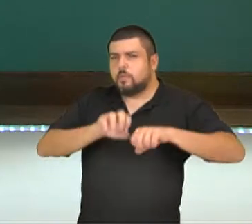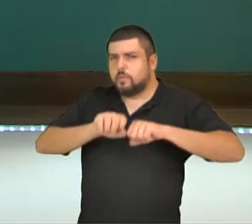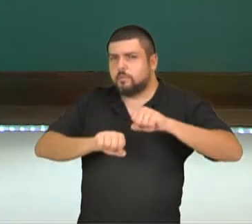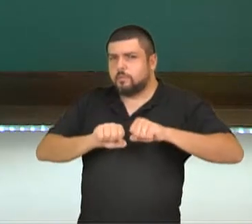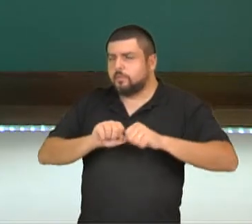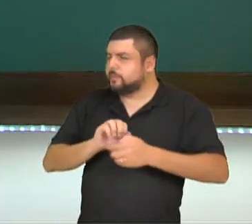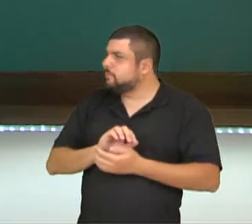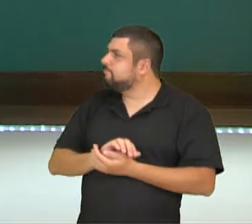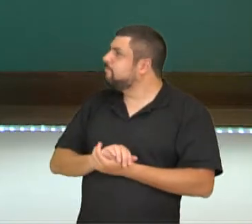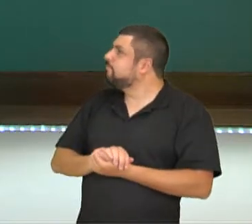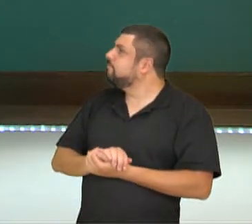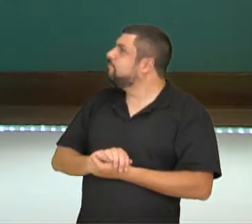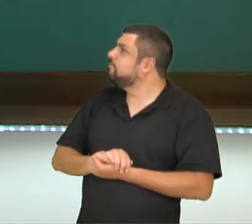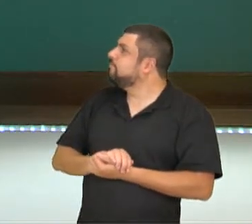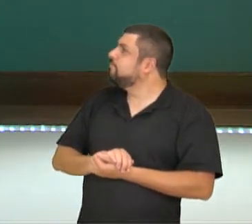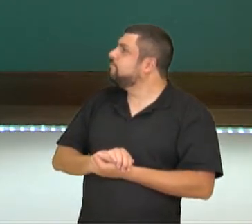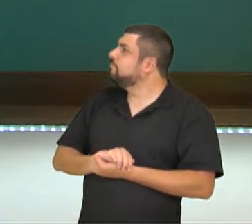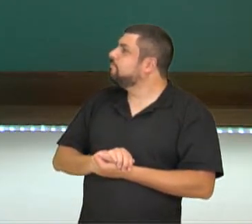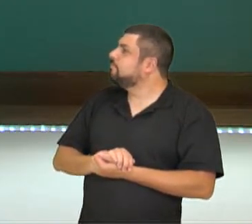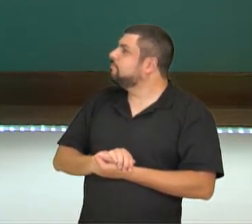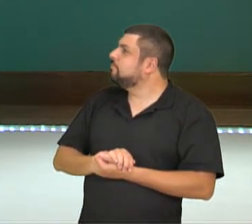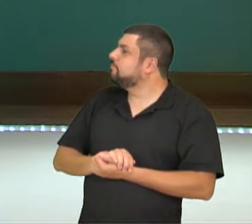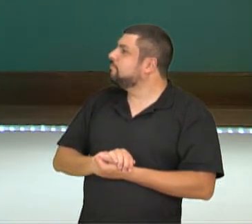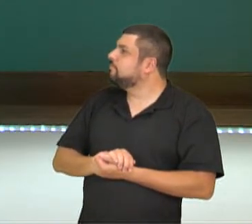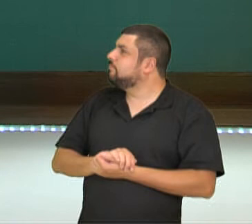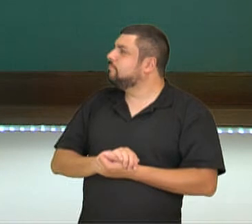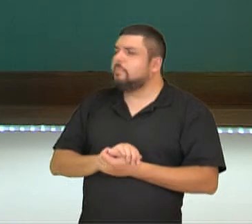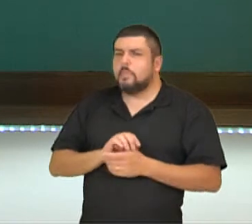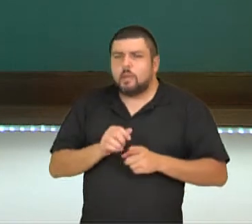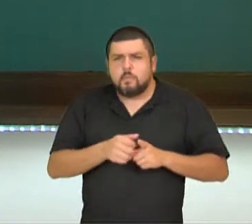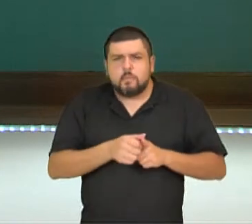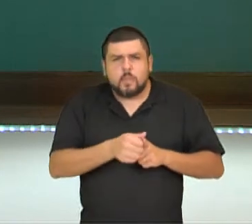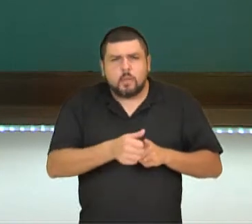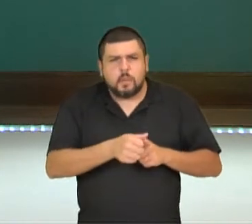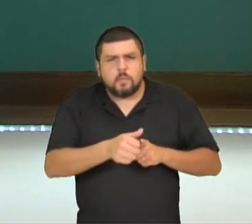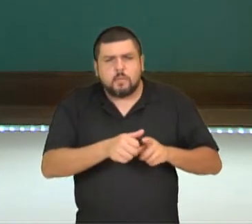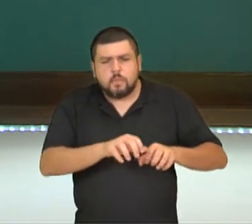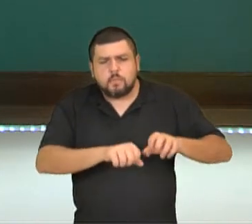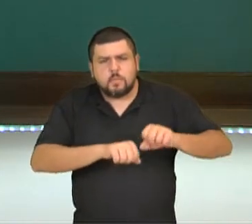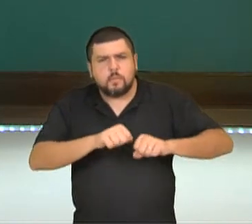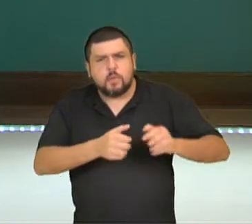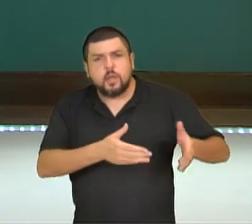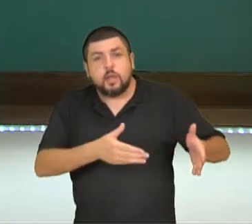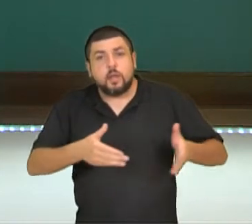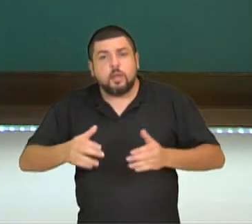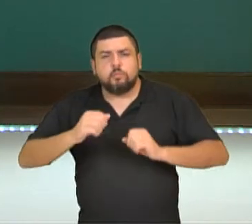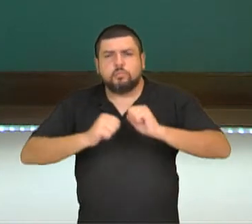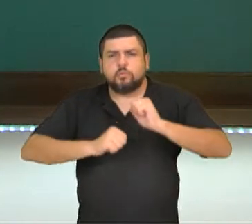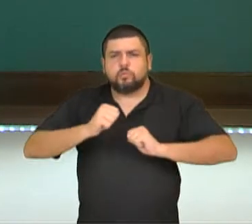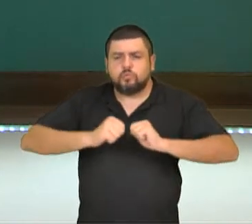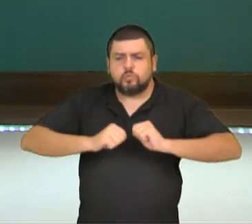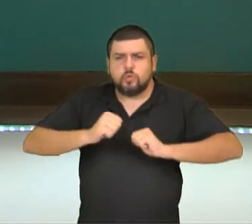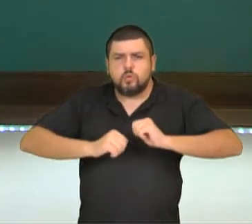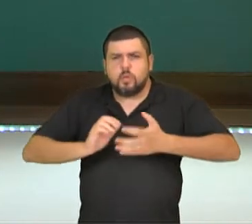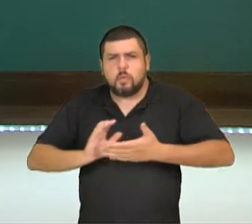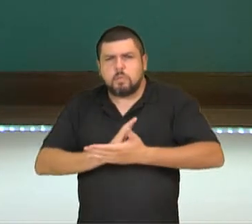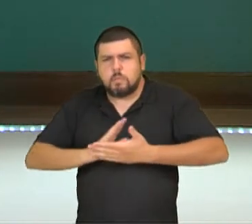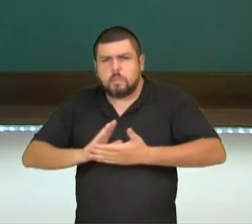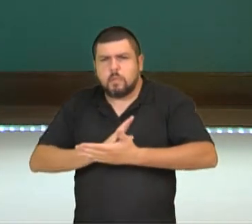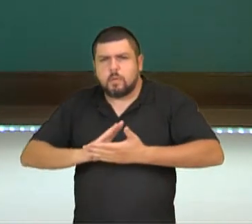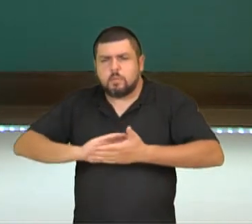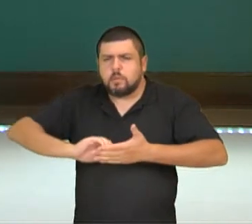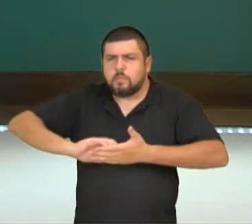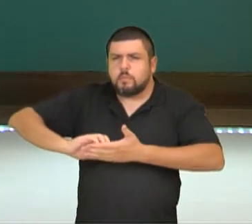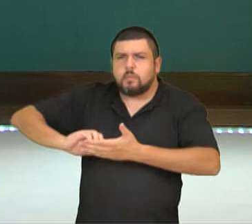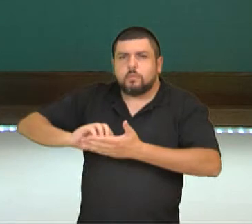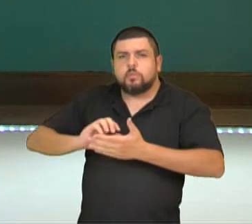de colheita. E aí, colheu aqui, processou minimamente, vai para o nosso prato